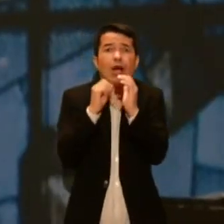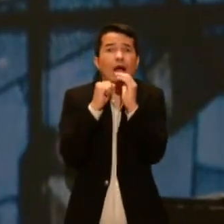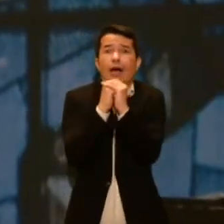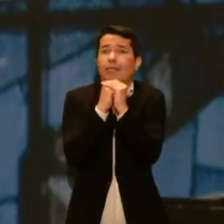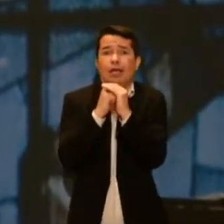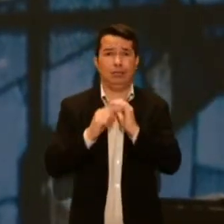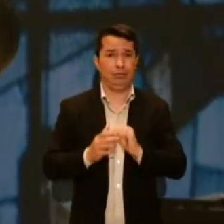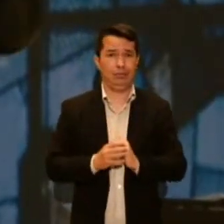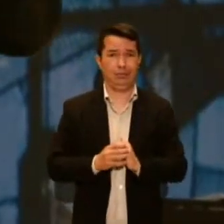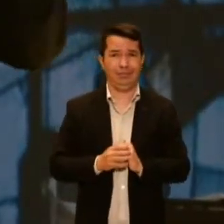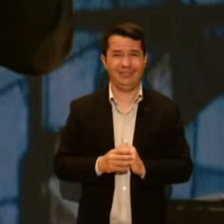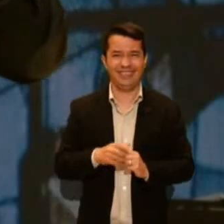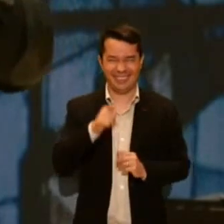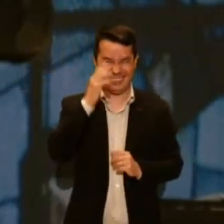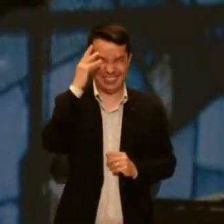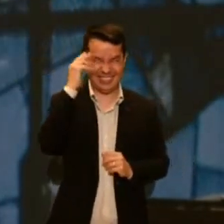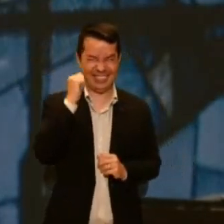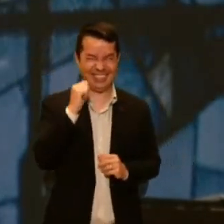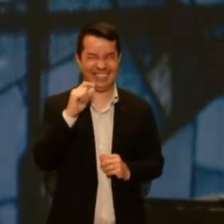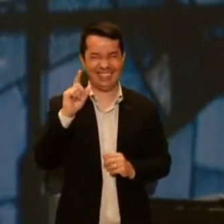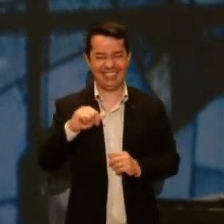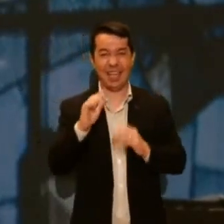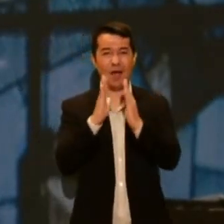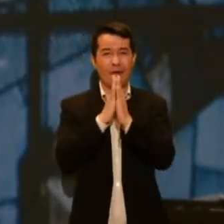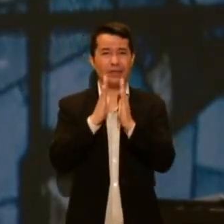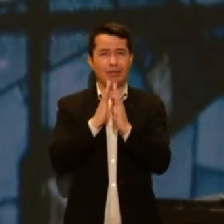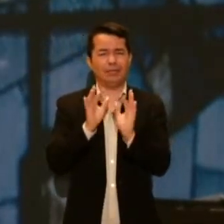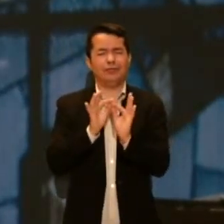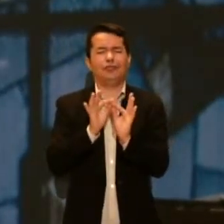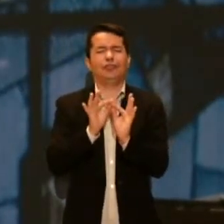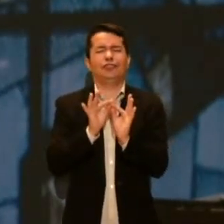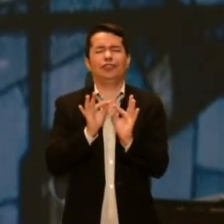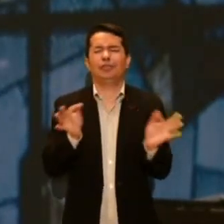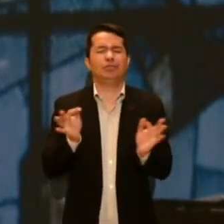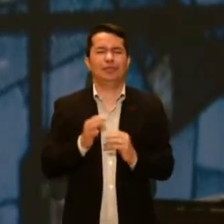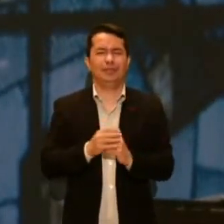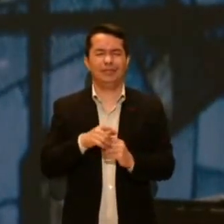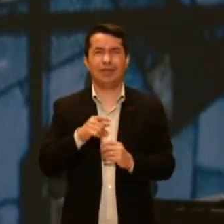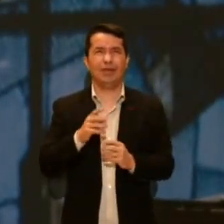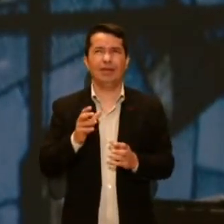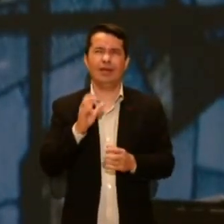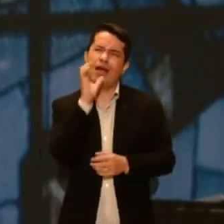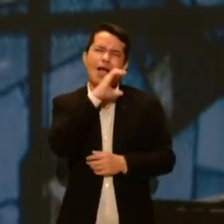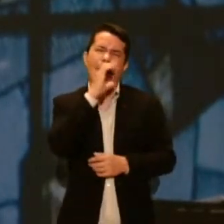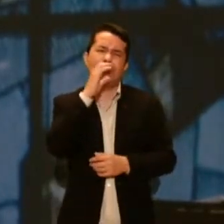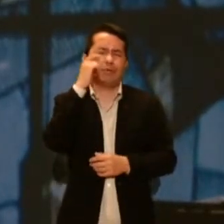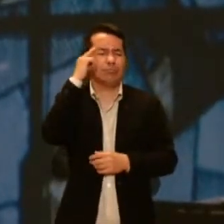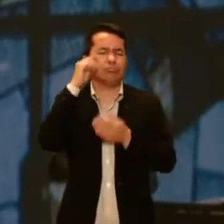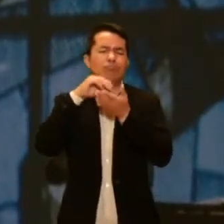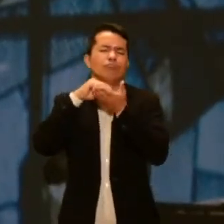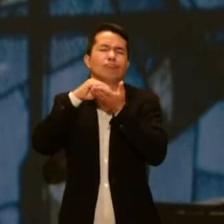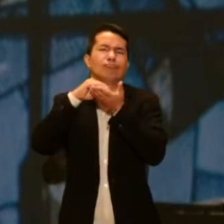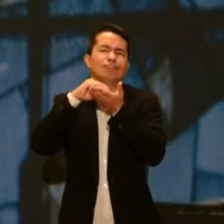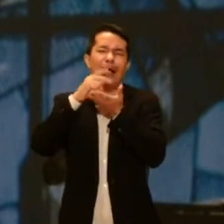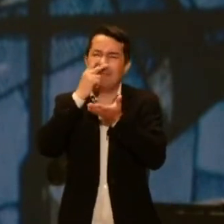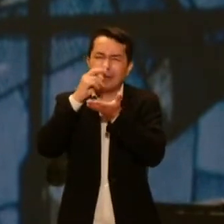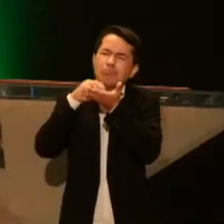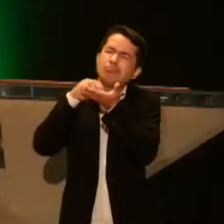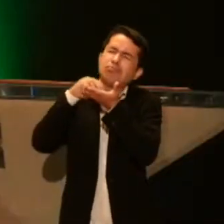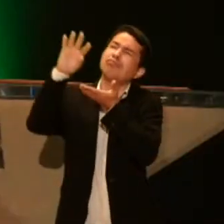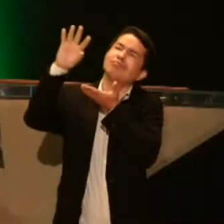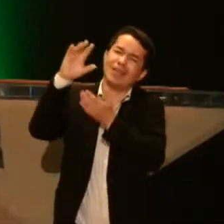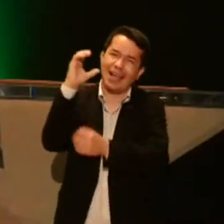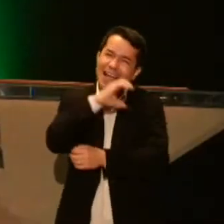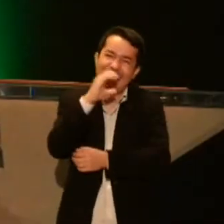aquelas orações meio telegrama, né, que você manda assim, você nem está pensando muito, não tá numa atitude de oração, você está com o